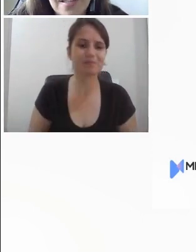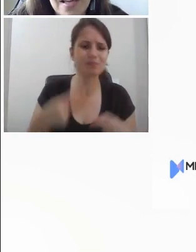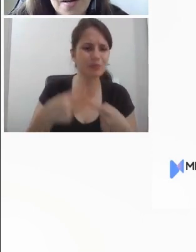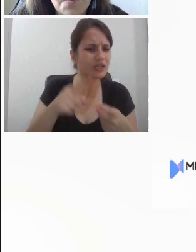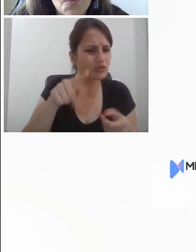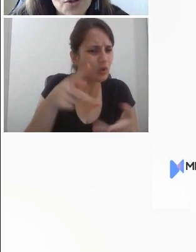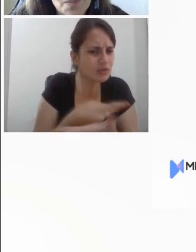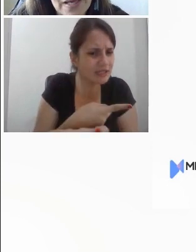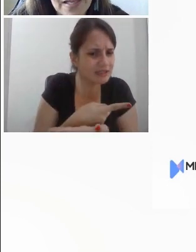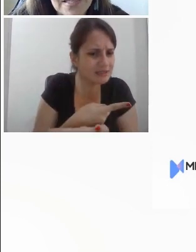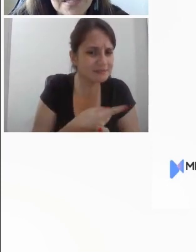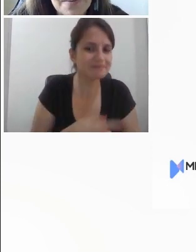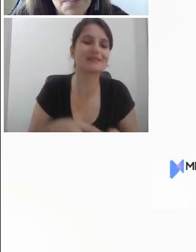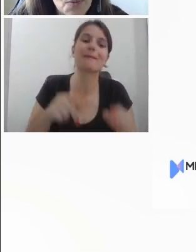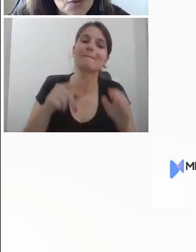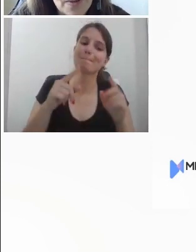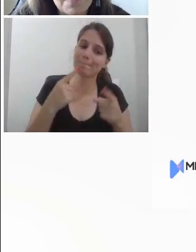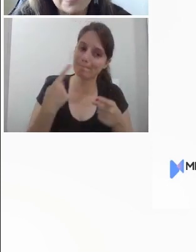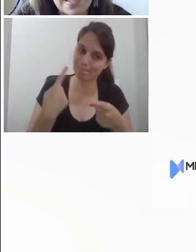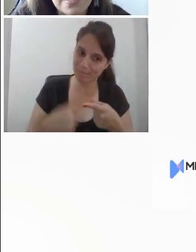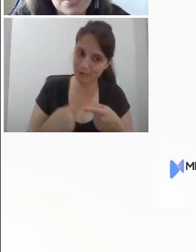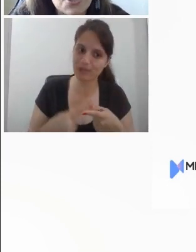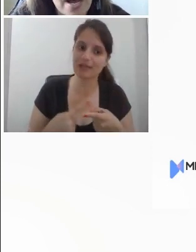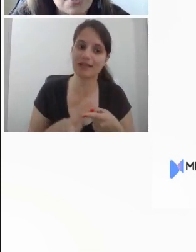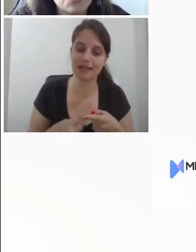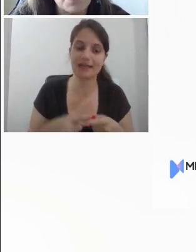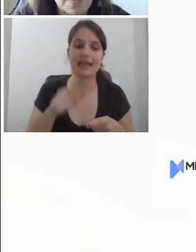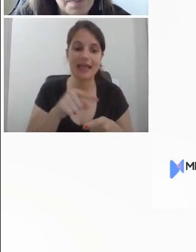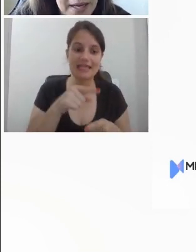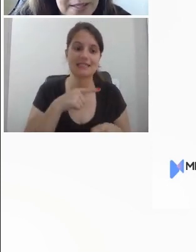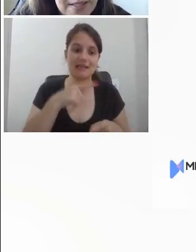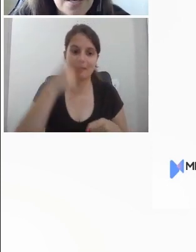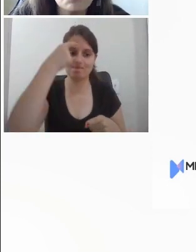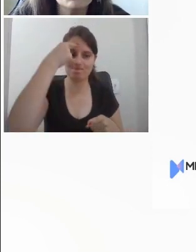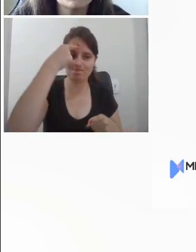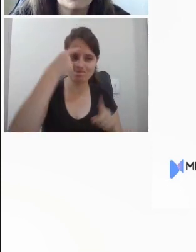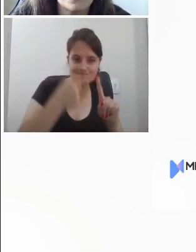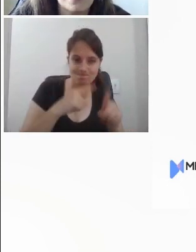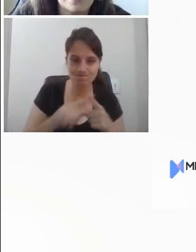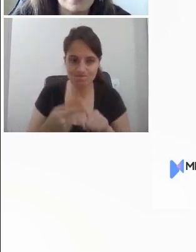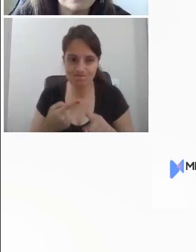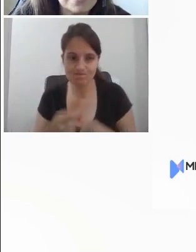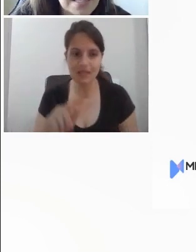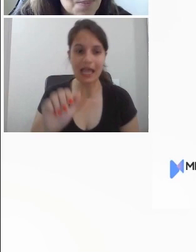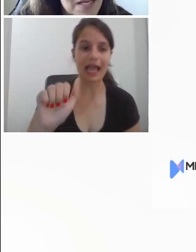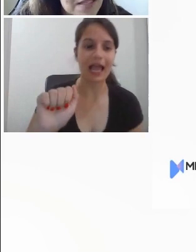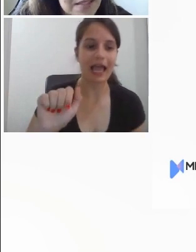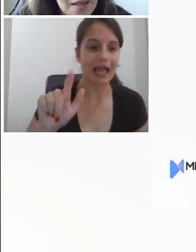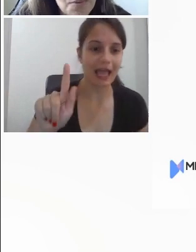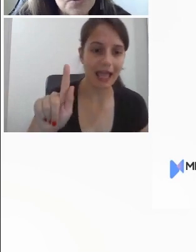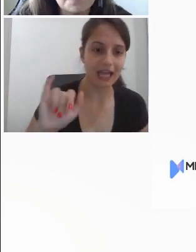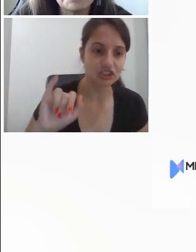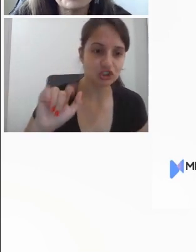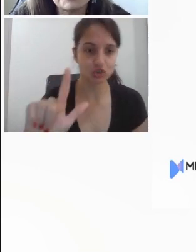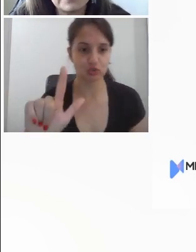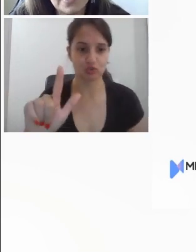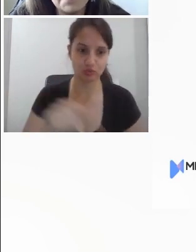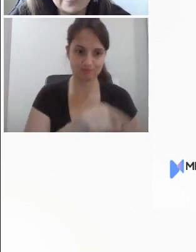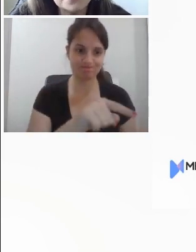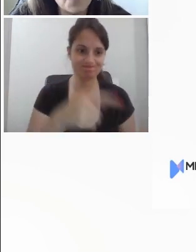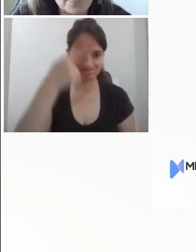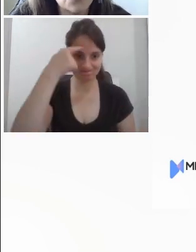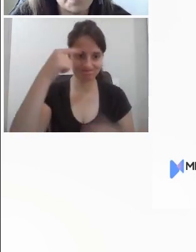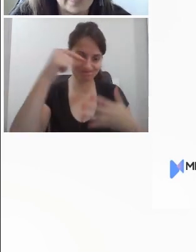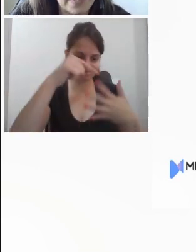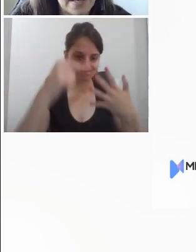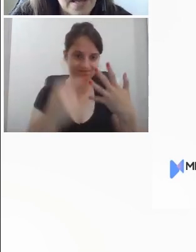acontece muito pela muito pela mentalidade ágil pela aplicação eh desses princípios e